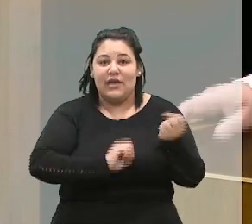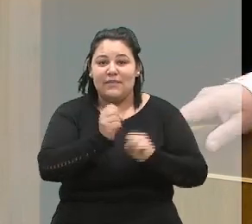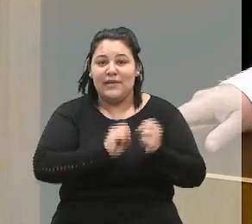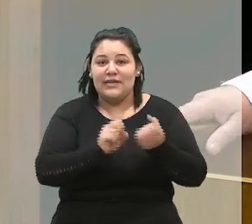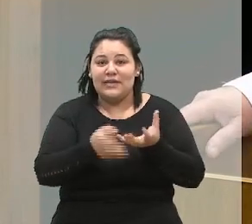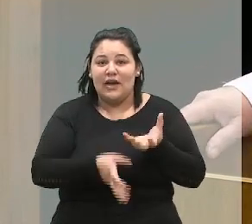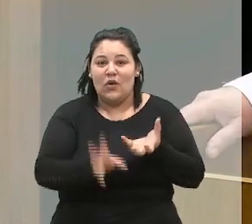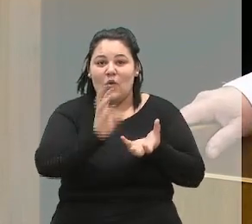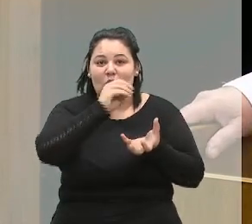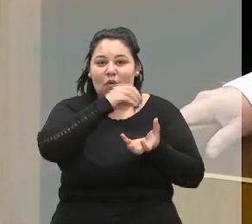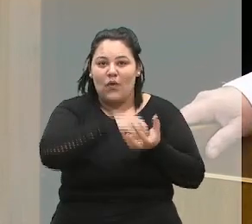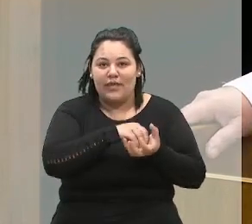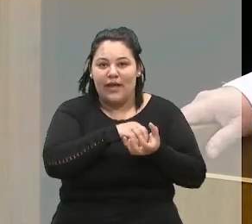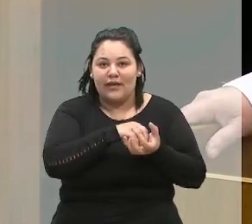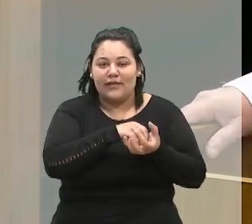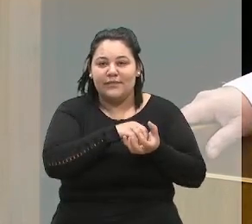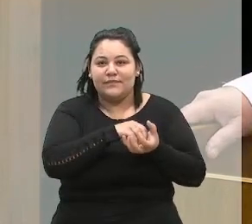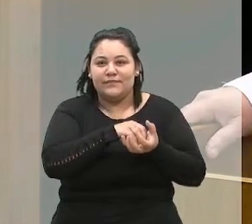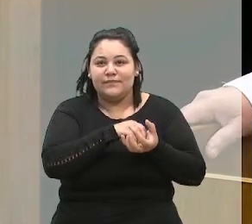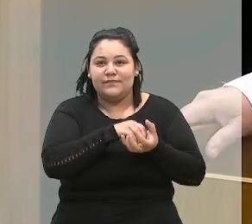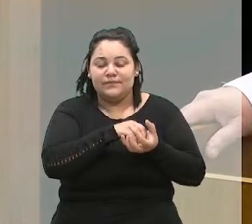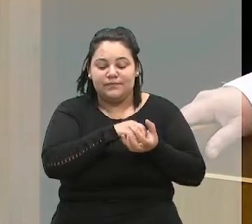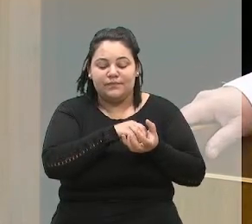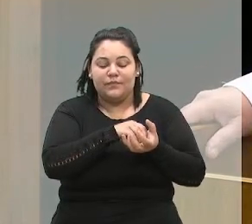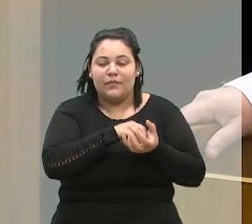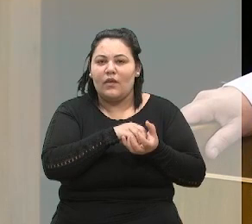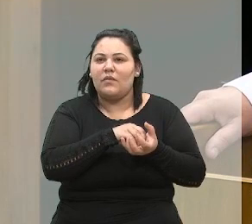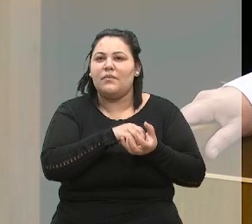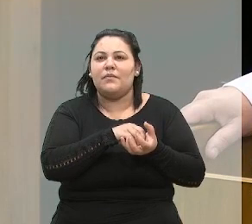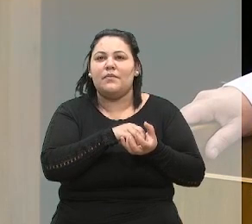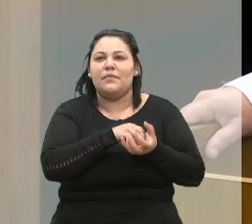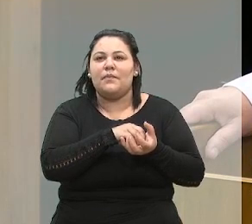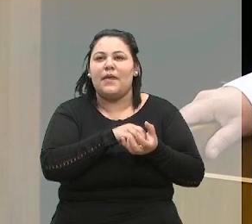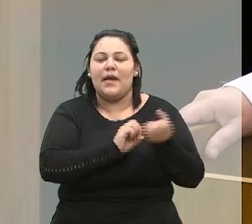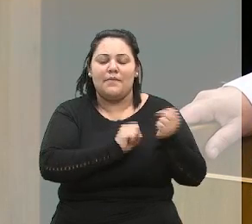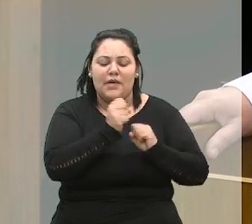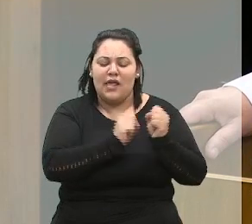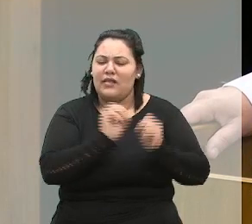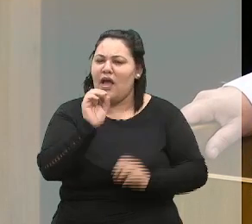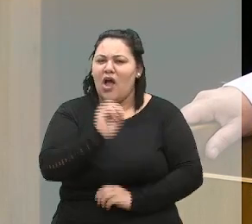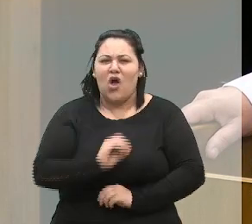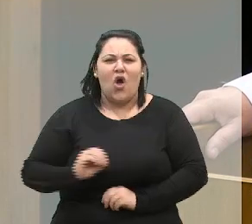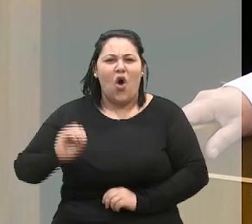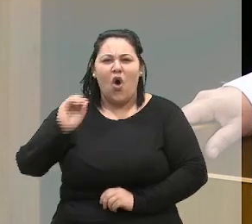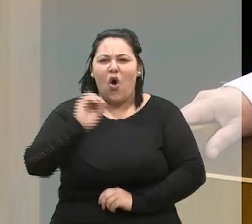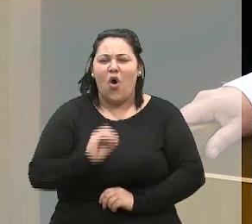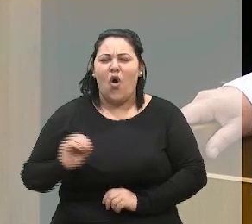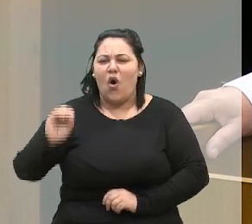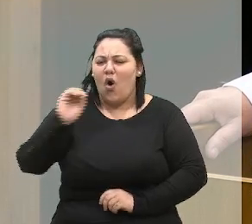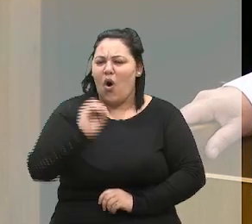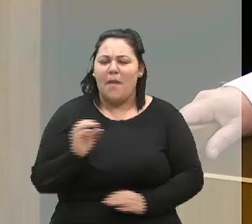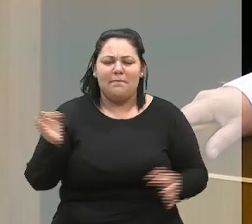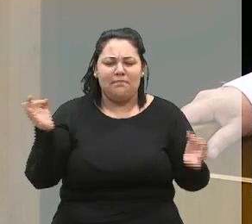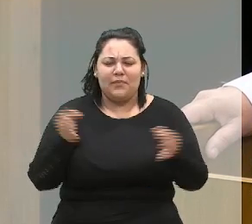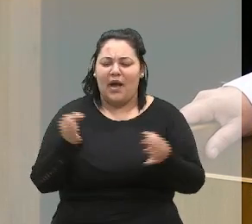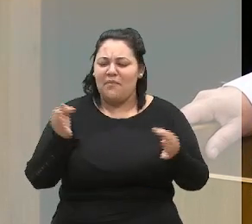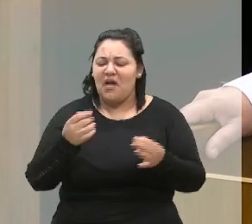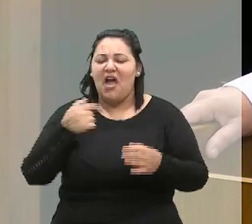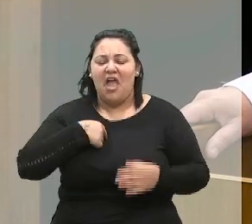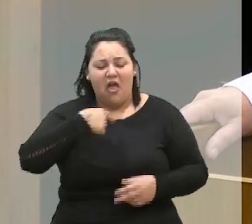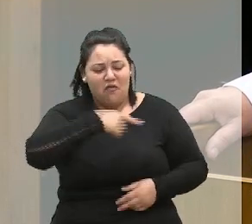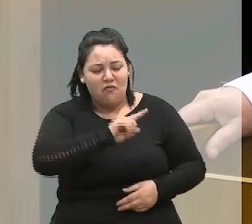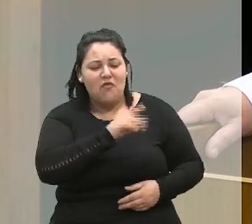Essa empresa extraordinária, maravilhosa, uma empresa que a gente foi para lá, aprendeu a gostar